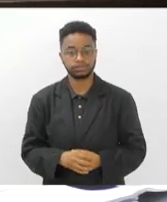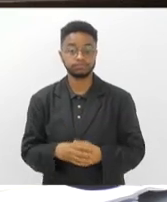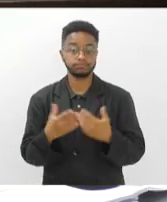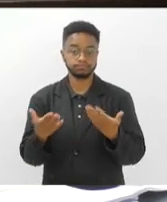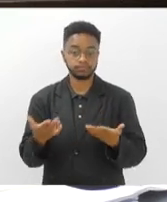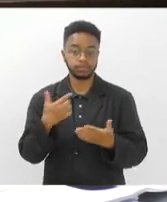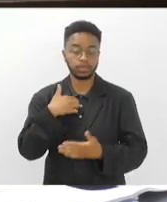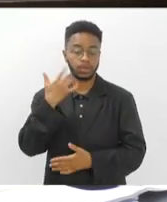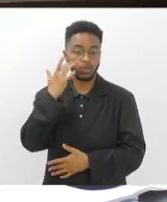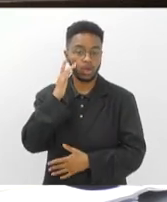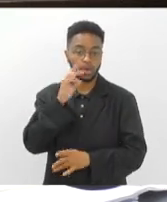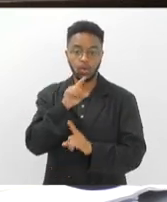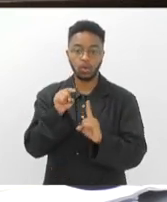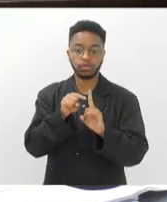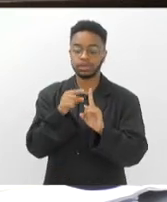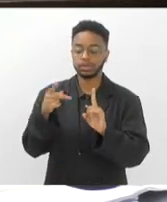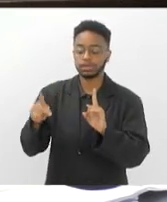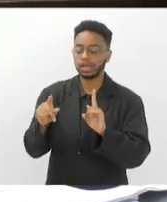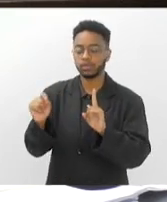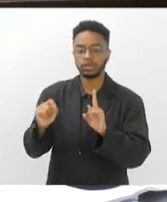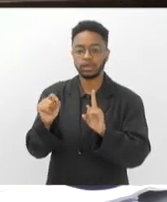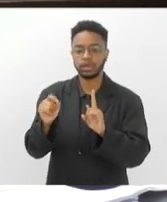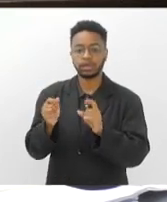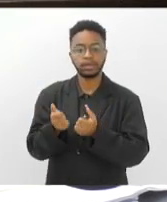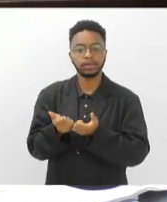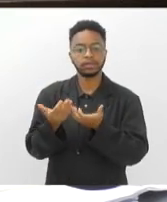o objetivo da Marta Rocha foi de privilegiar,